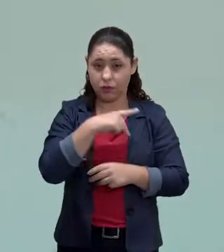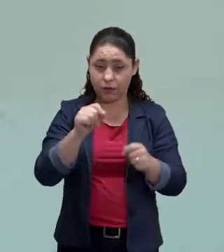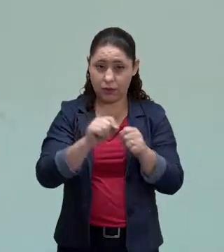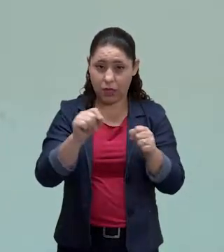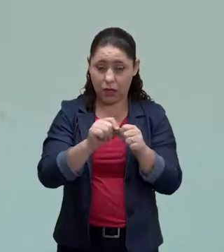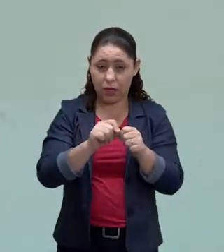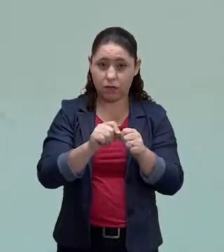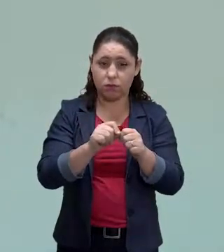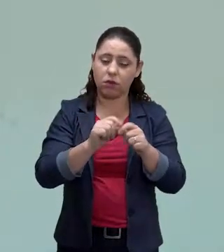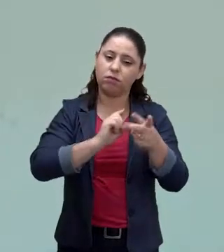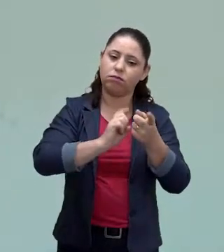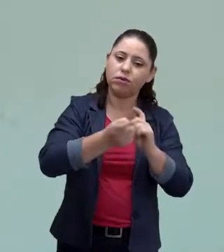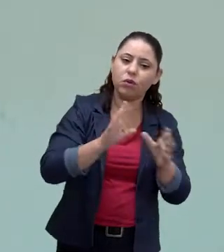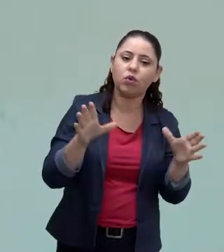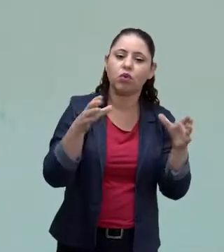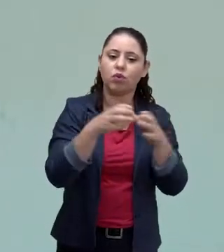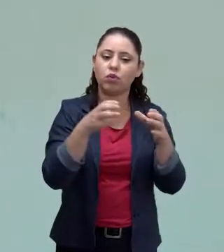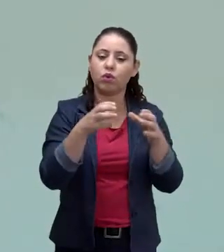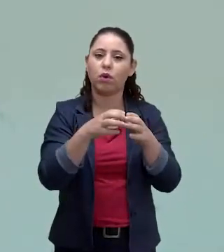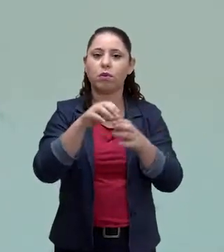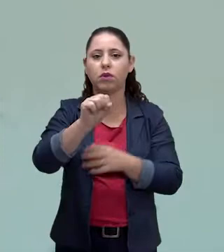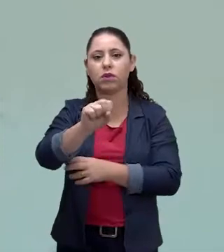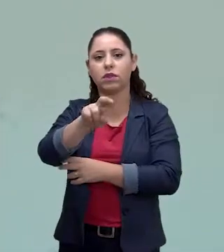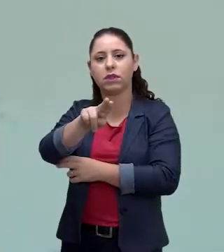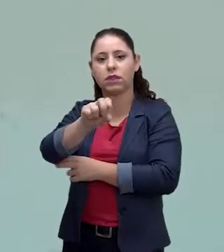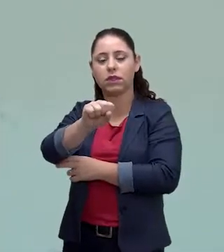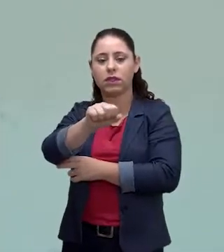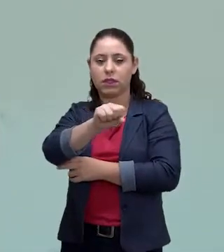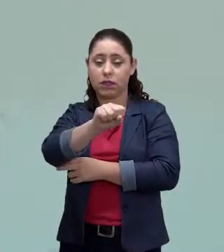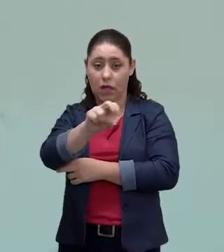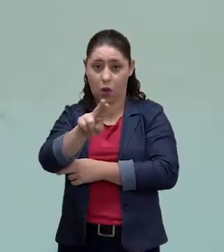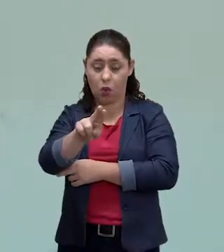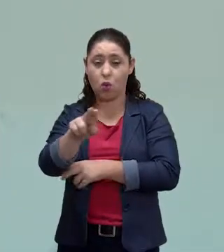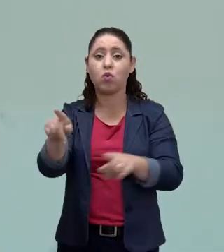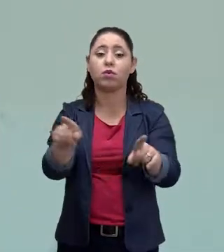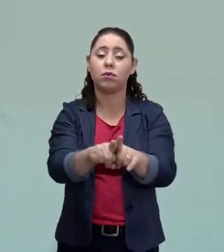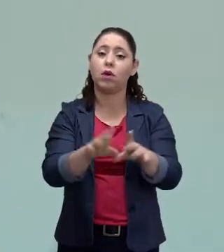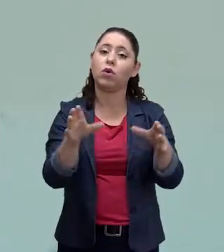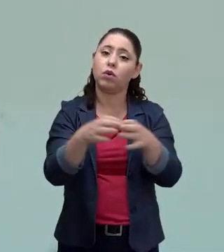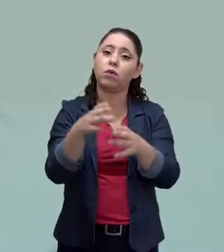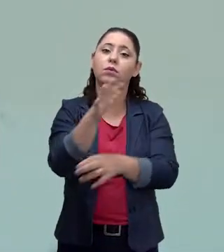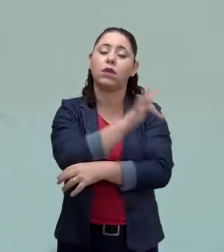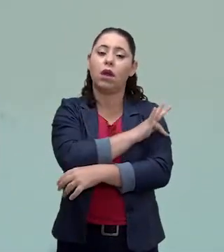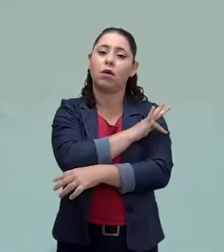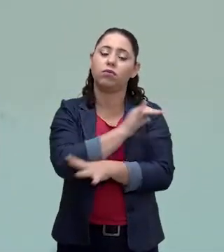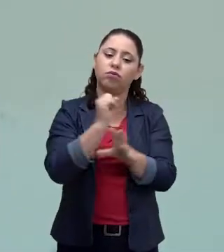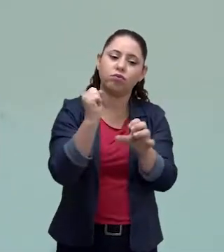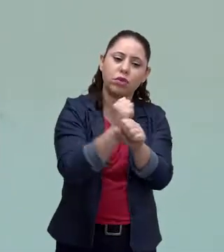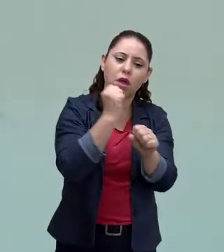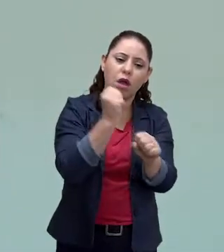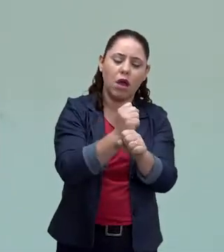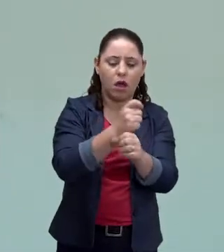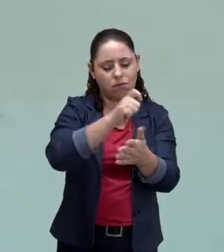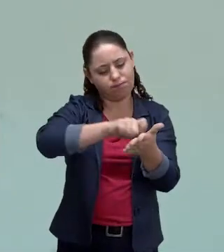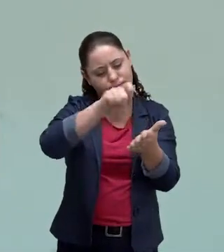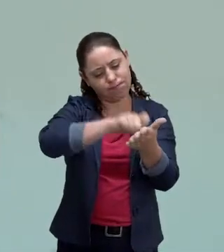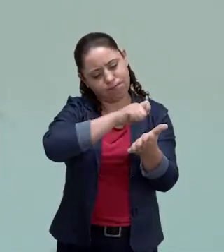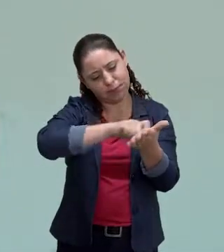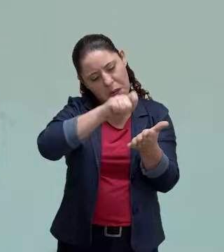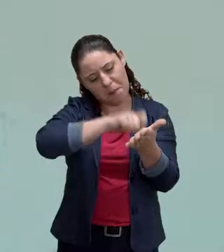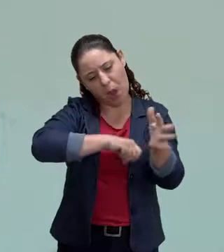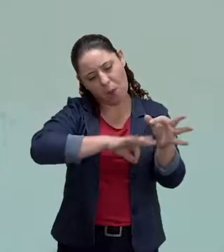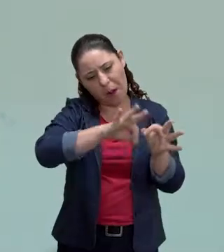reuniões com a equipe médica da CESAL, a equipe técnica, e fomos construindo um